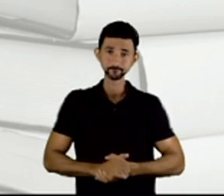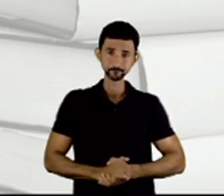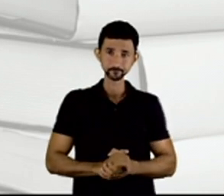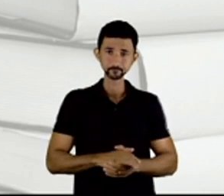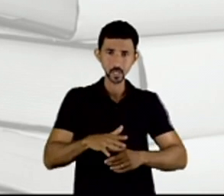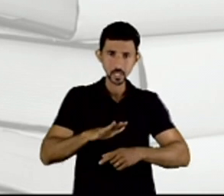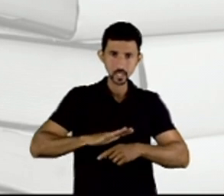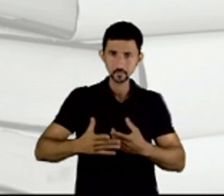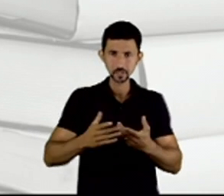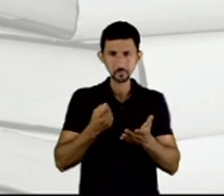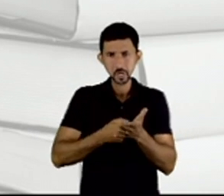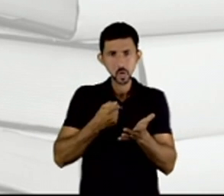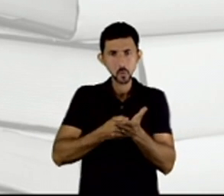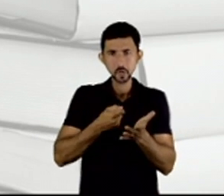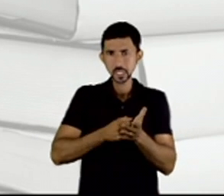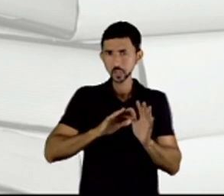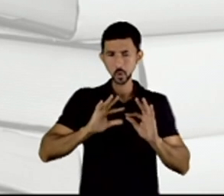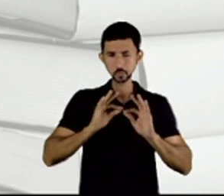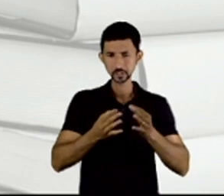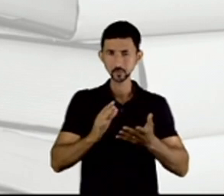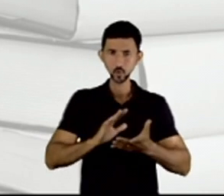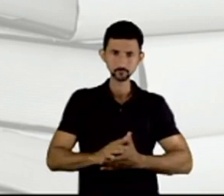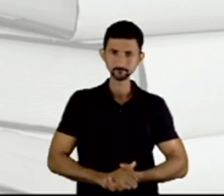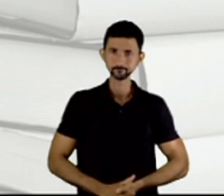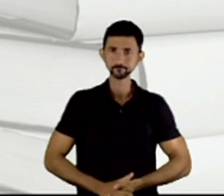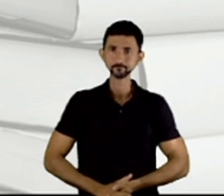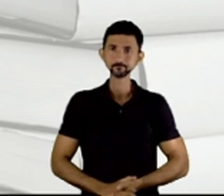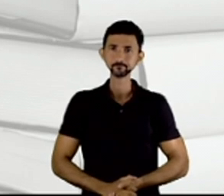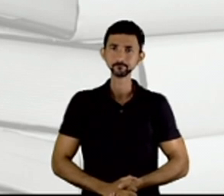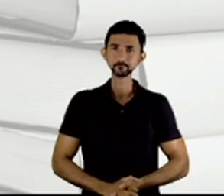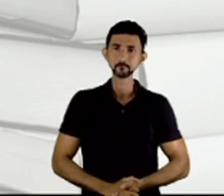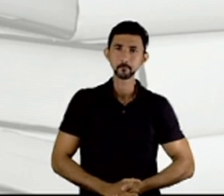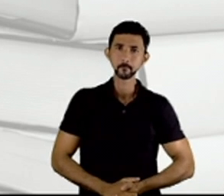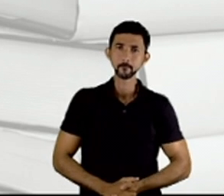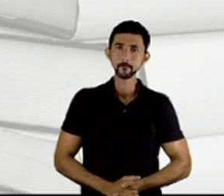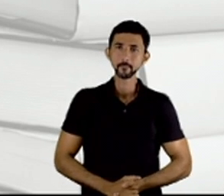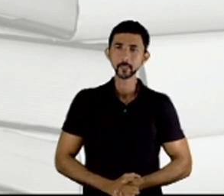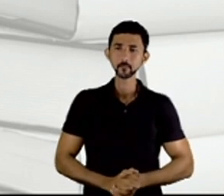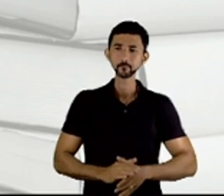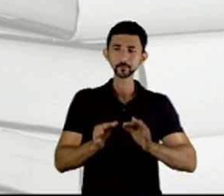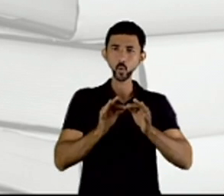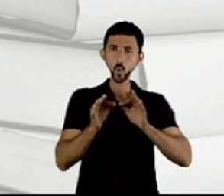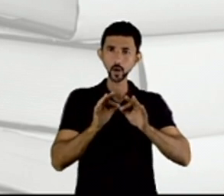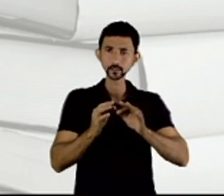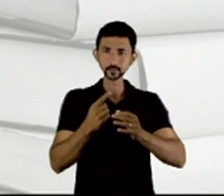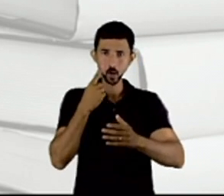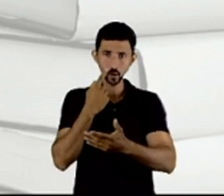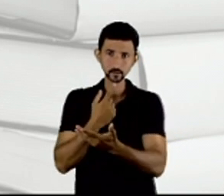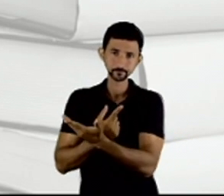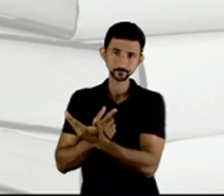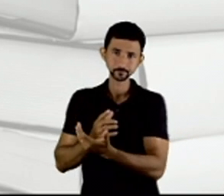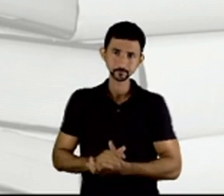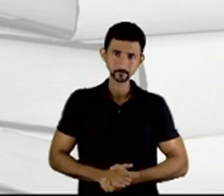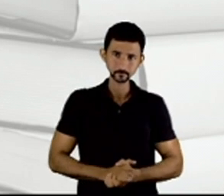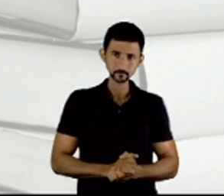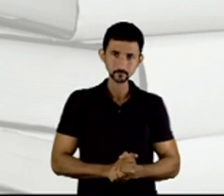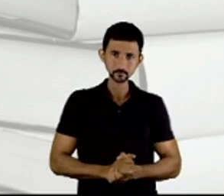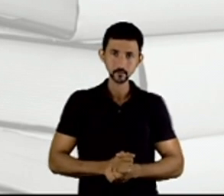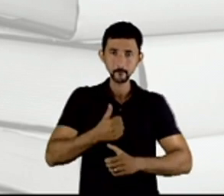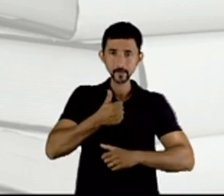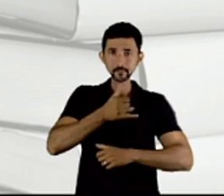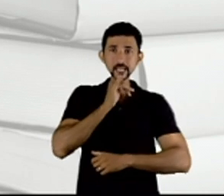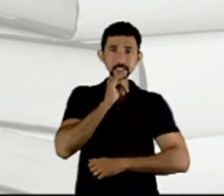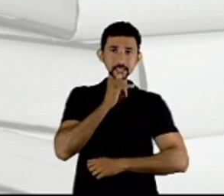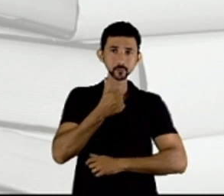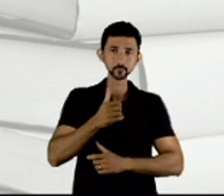em geral, não é obrigatório a simplificação. Então, vamos esquematizar aqui, ó. Dízima periódica do primeiro